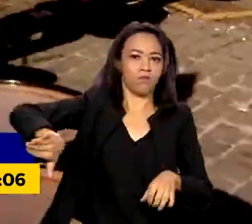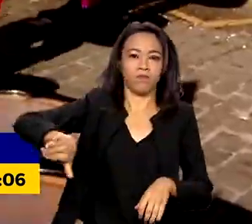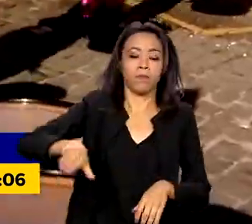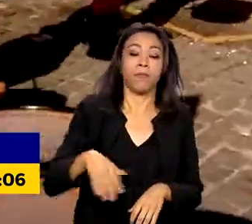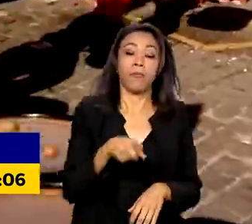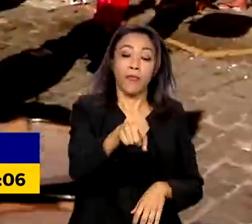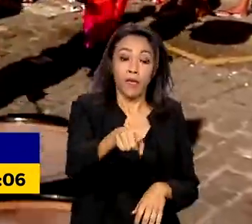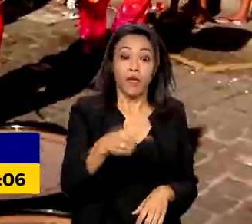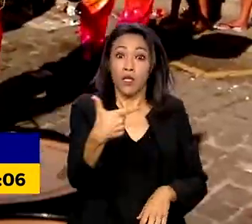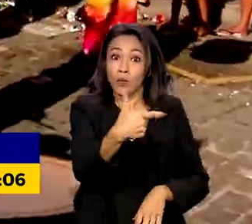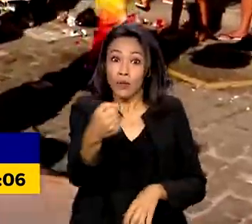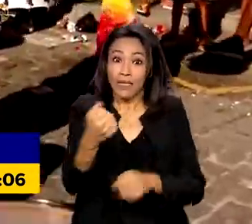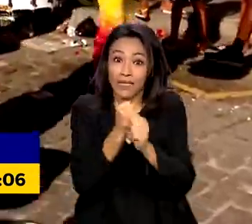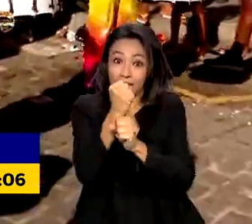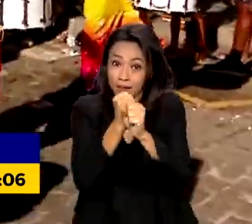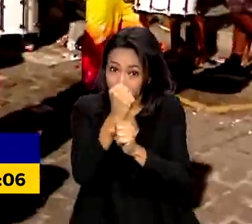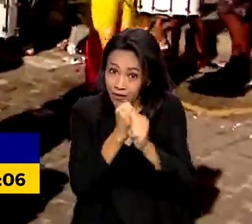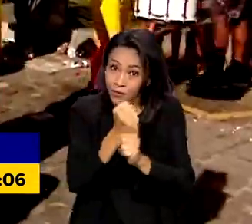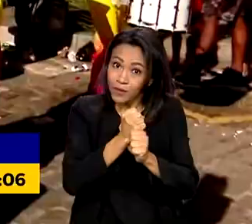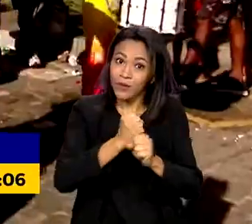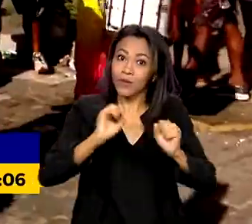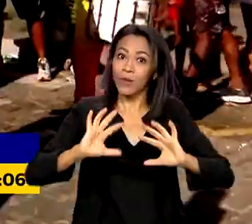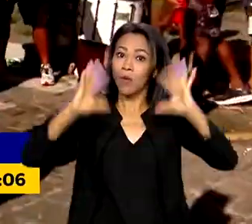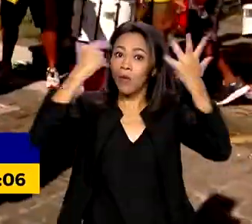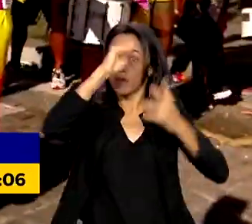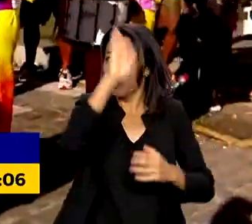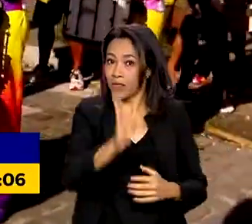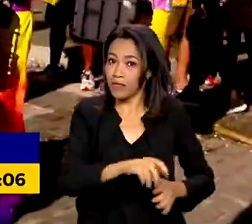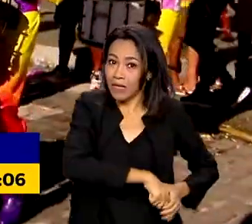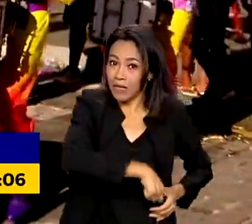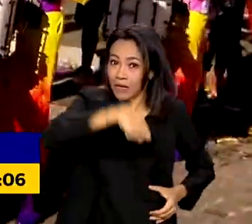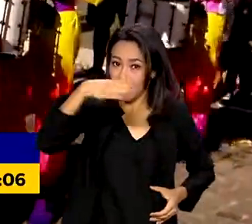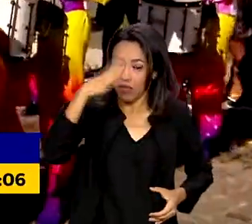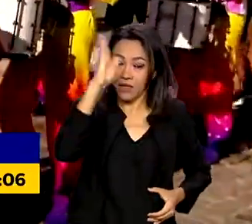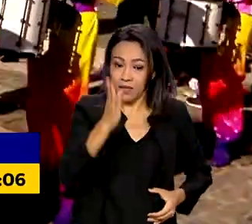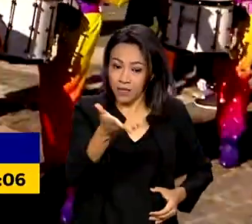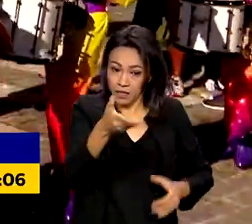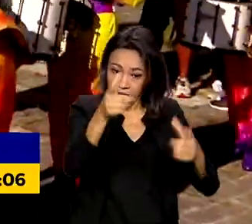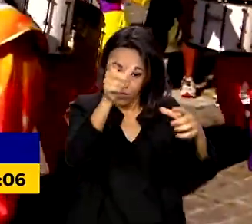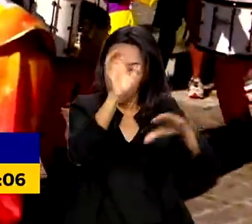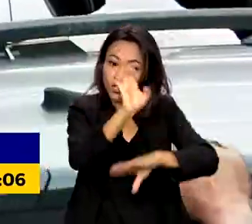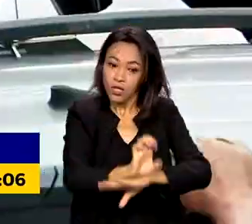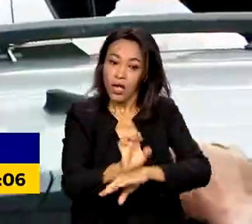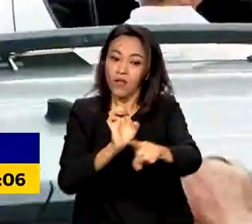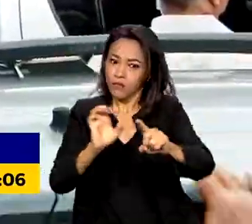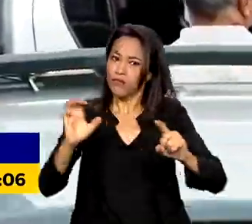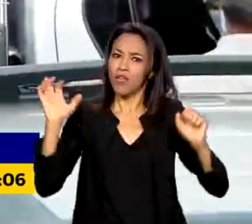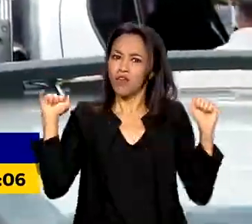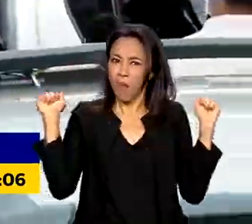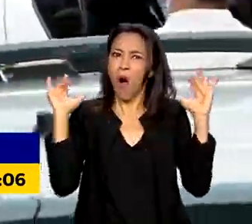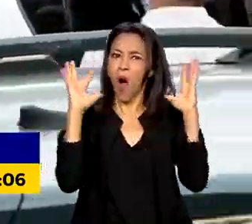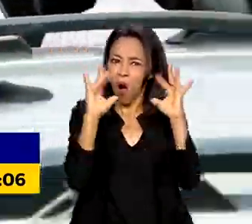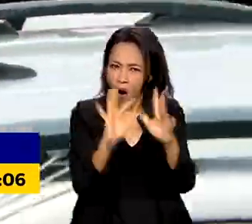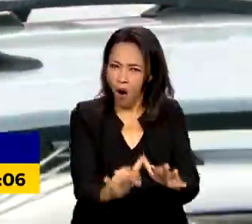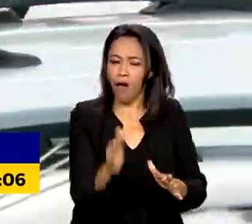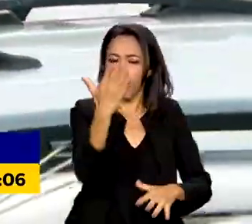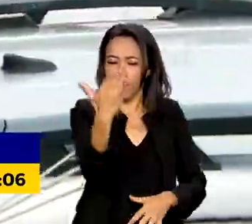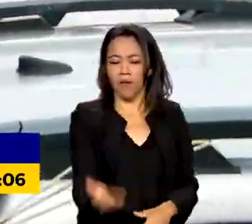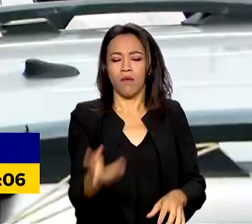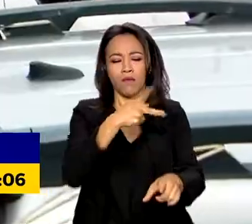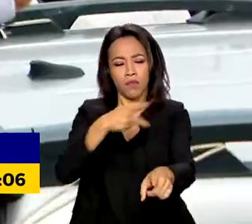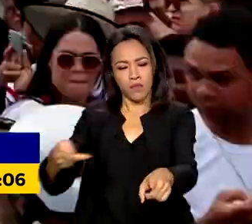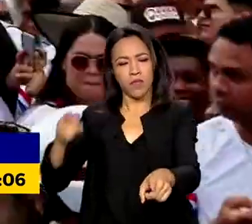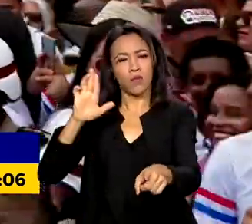anos da independência do Brasil na Bahia lotou o Centro Histórico de Salvador neste domingo. O presidente Lula participou